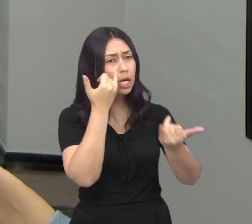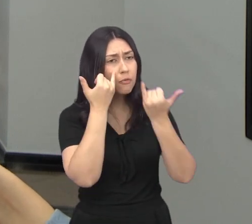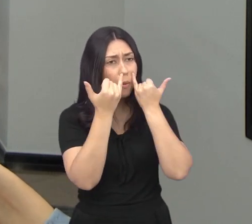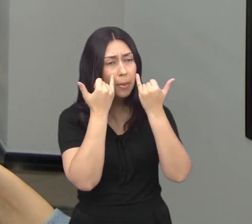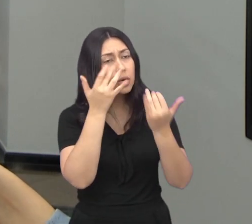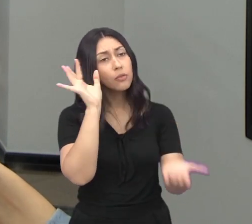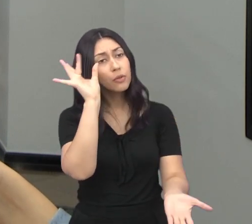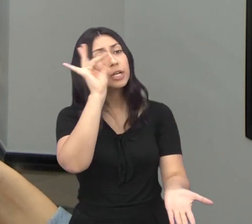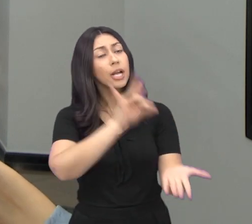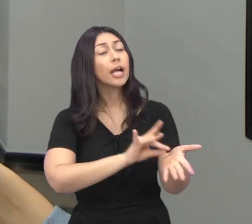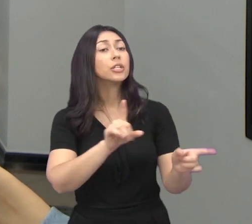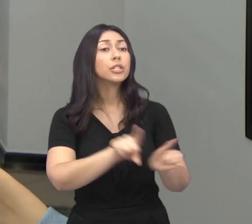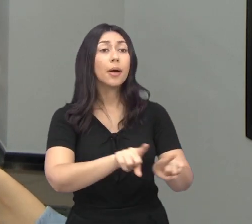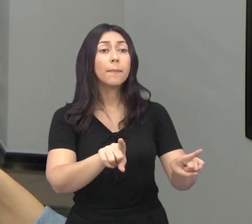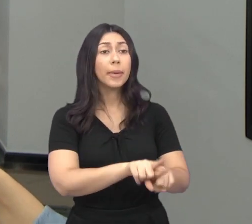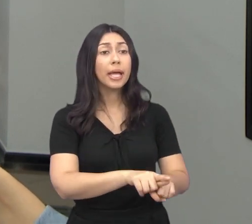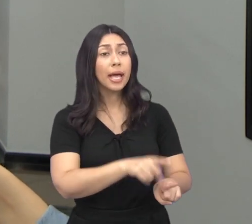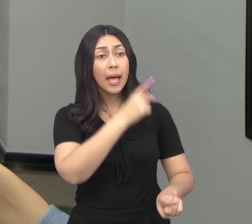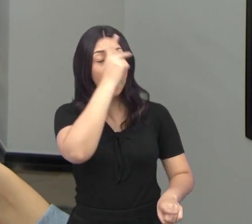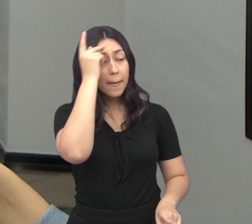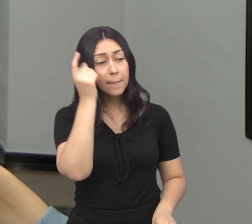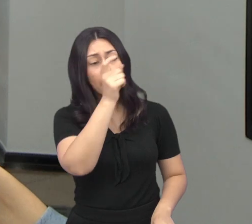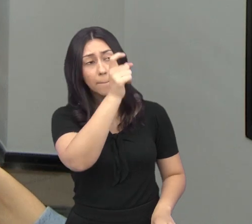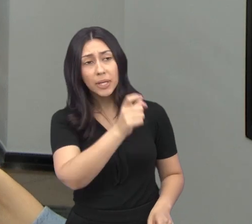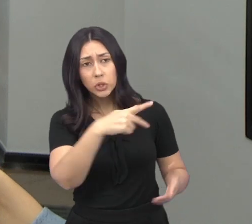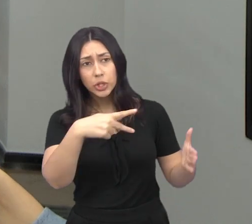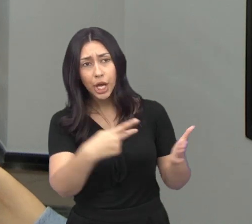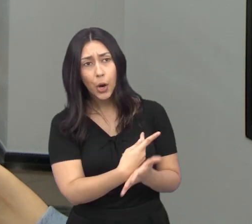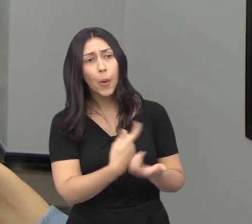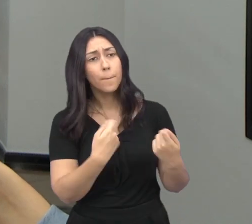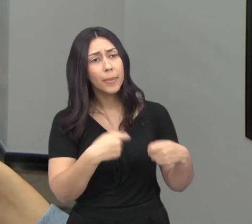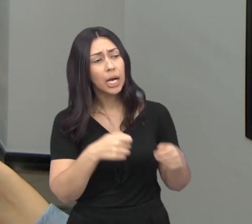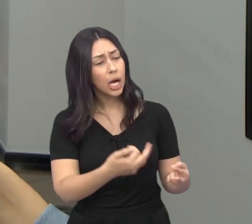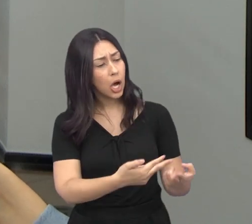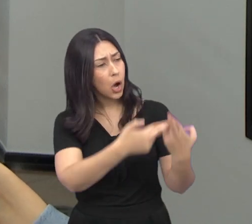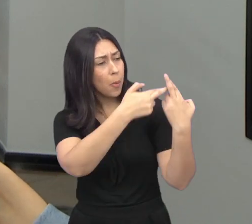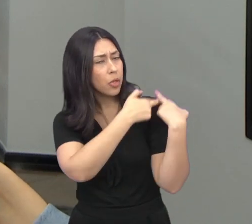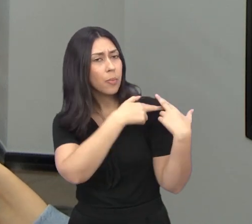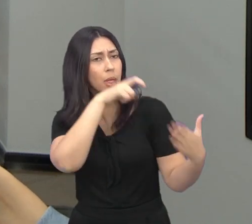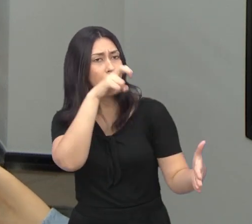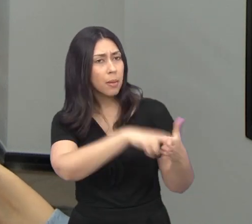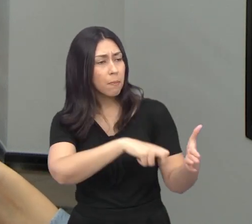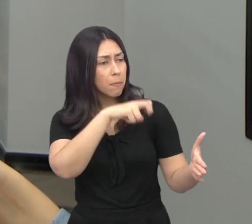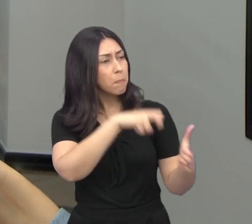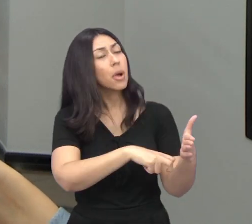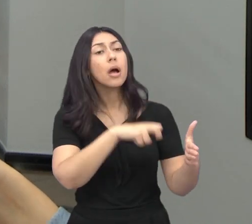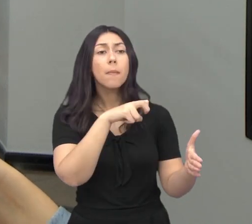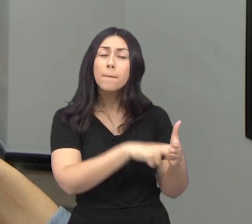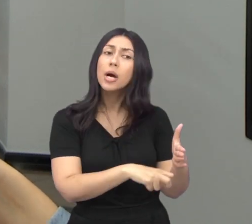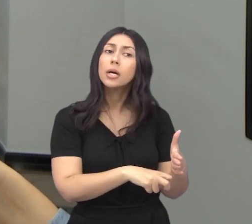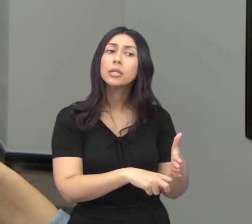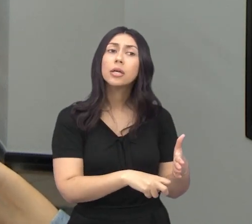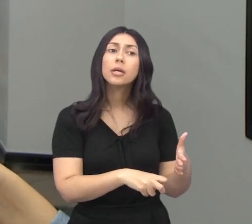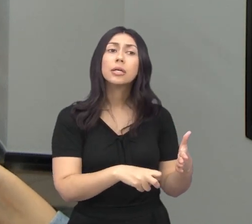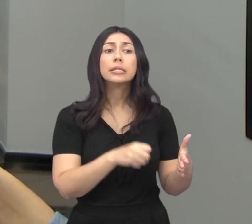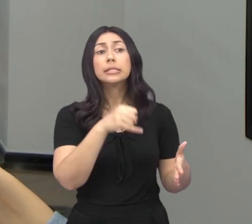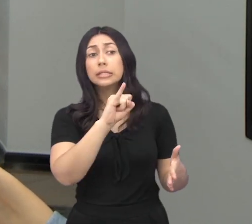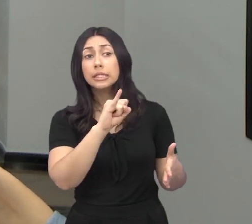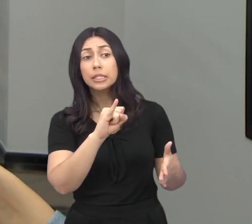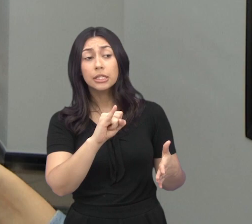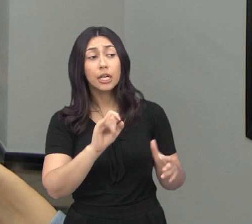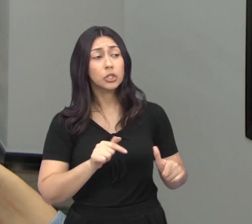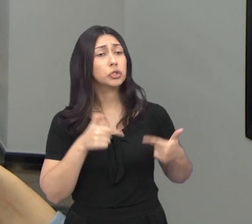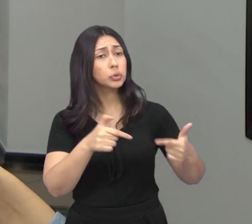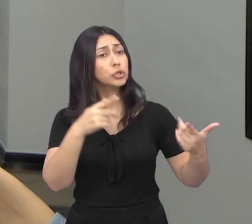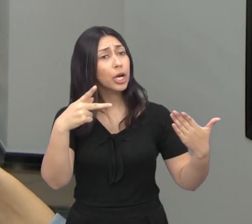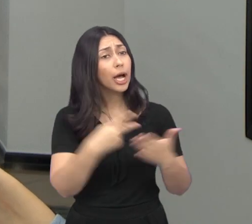melhorar a transparência, a destinação e a responsabilização daquele agente público que, se por acaso administrar de